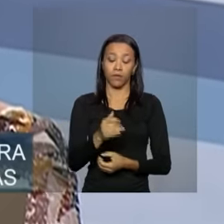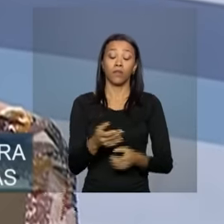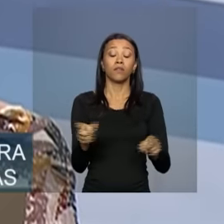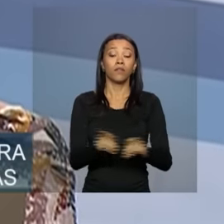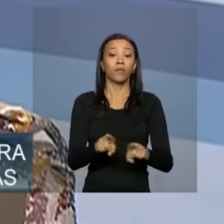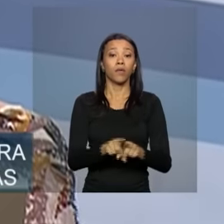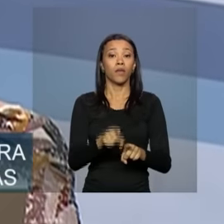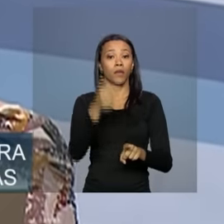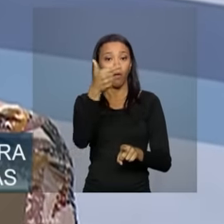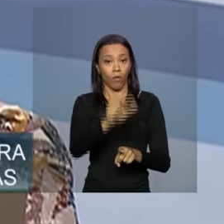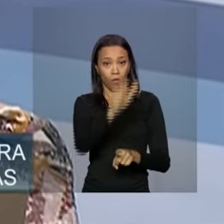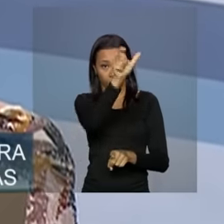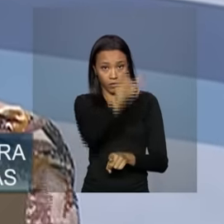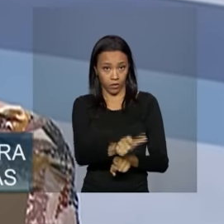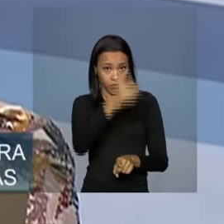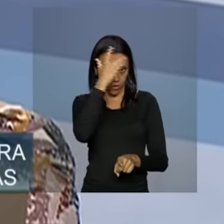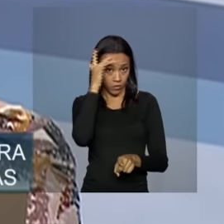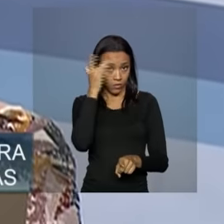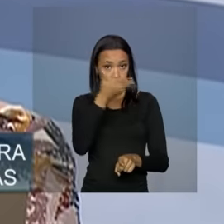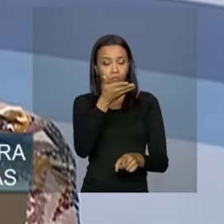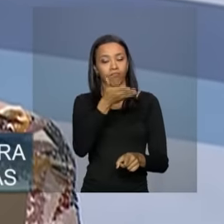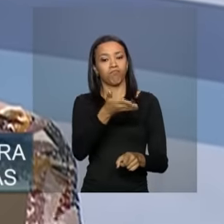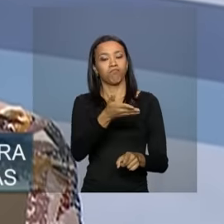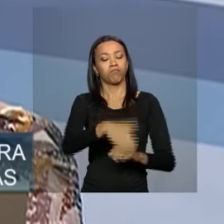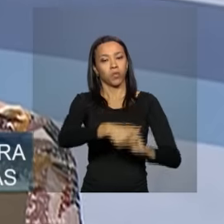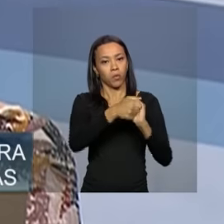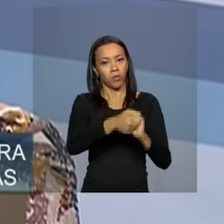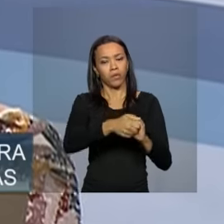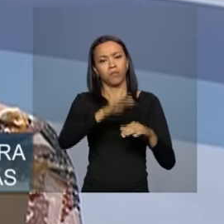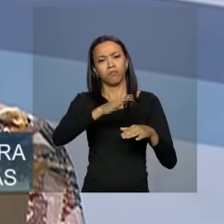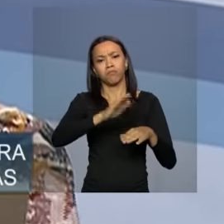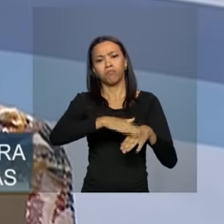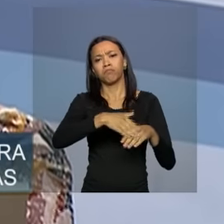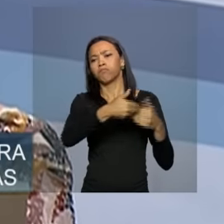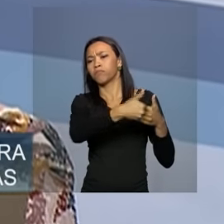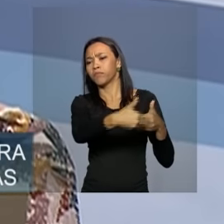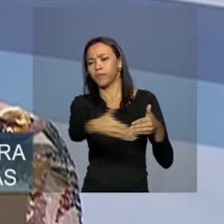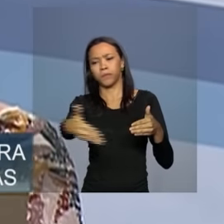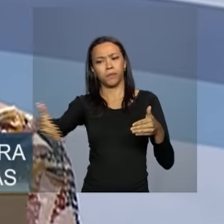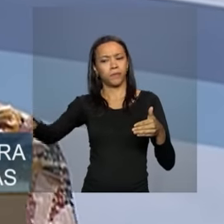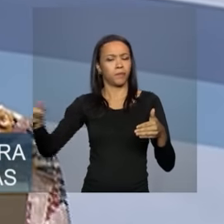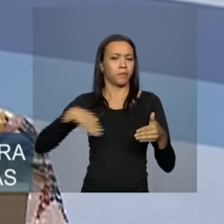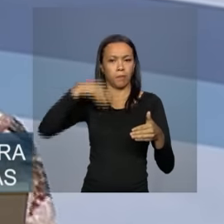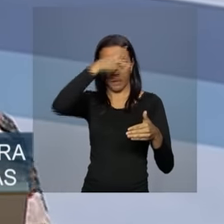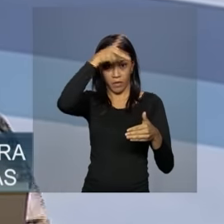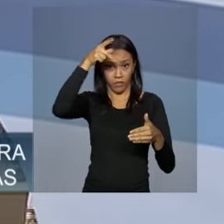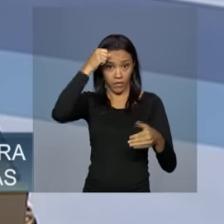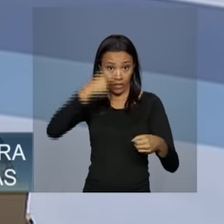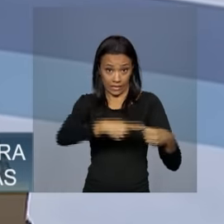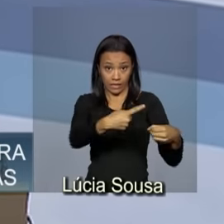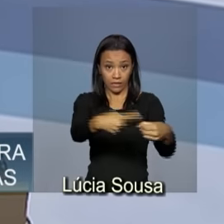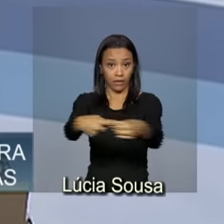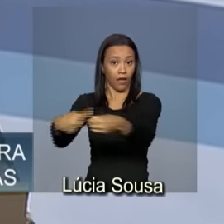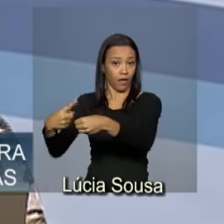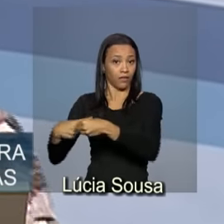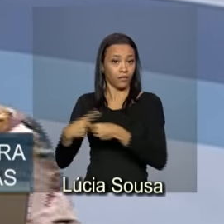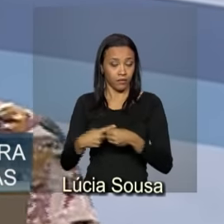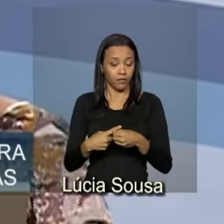quem eu também cumprimento os demais prefeitos das cidades beneficiadas.